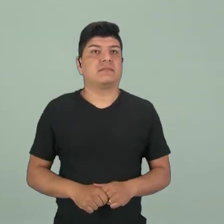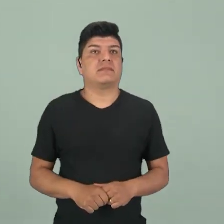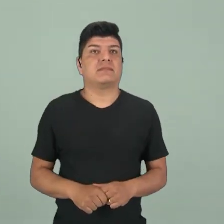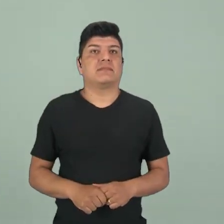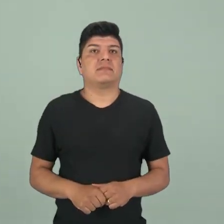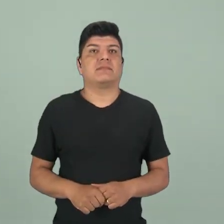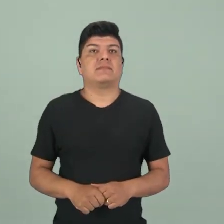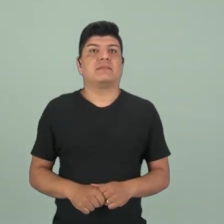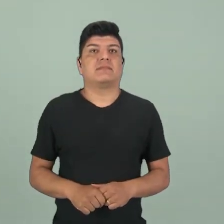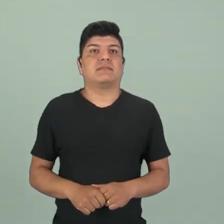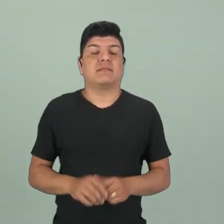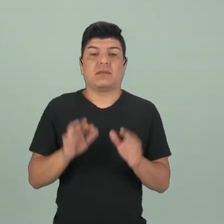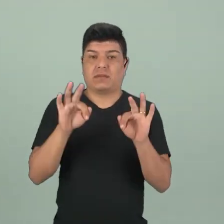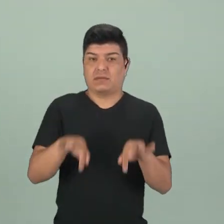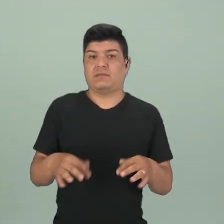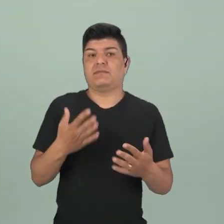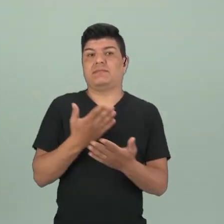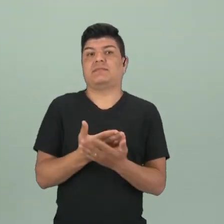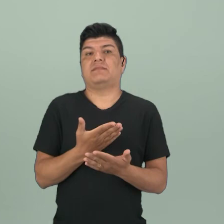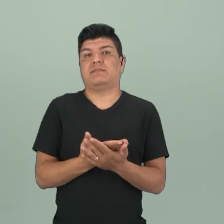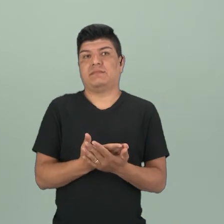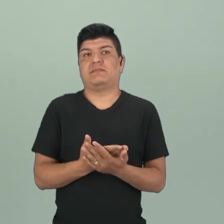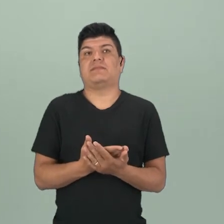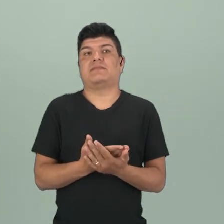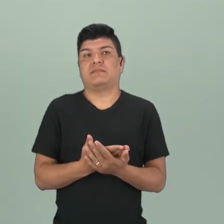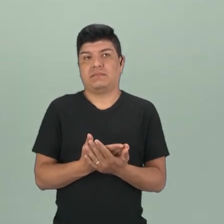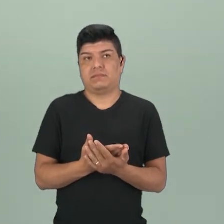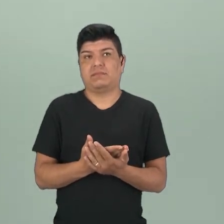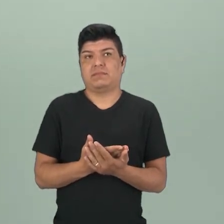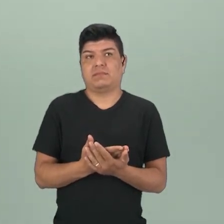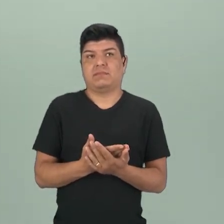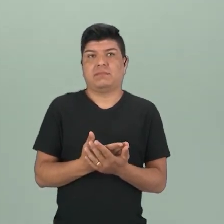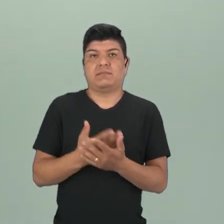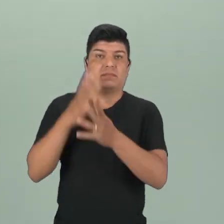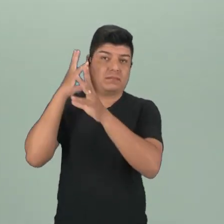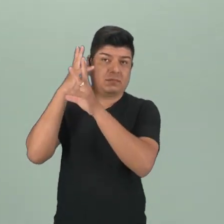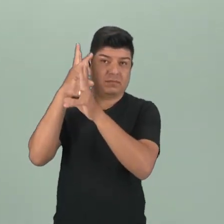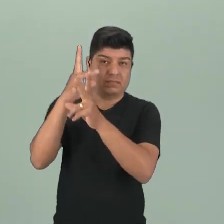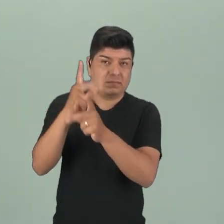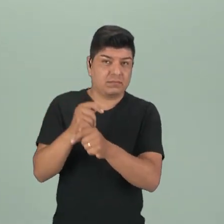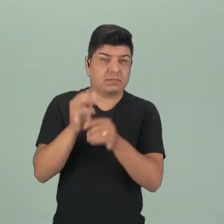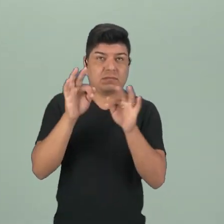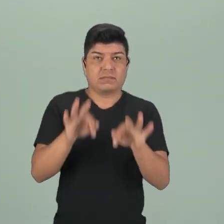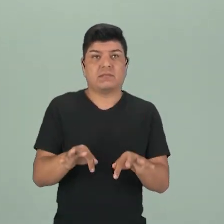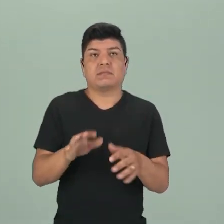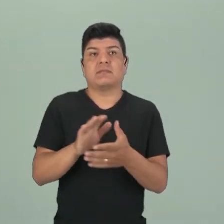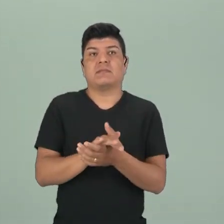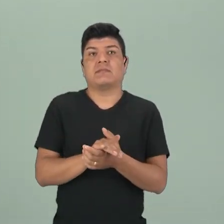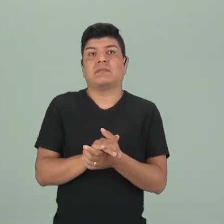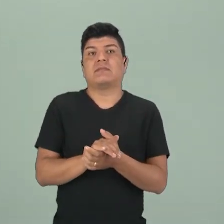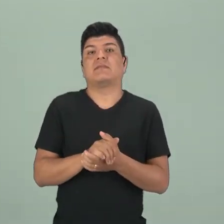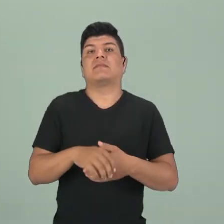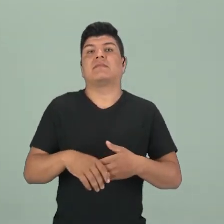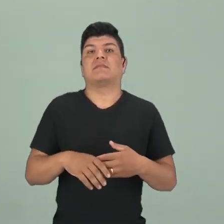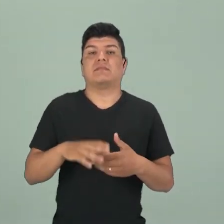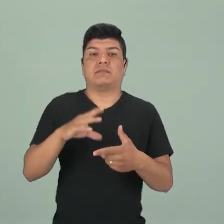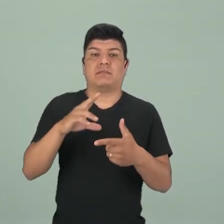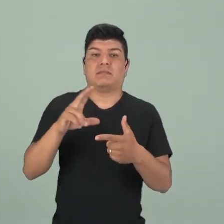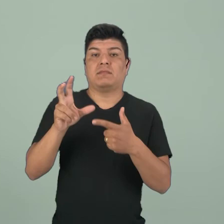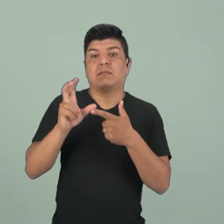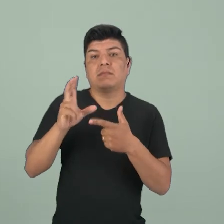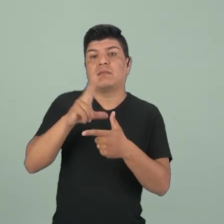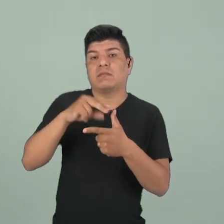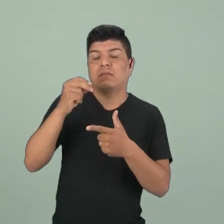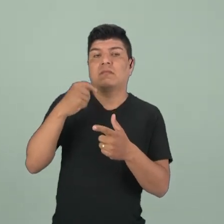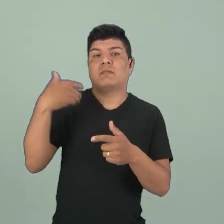galerinha, nós chegamos ao final de mais uma aula, tá? Vamos recordar aqui para finalizar, né? Advérbio de frequência, né?